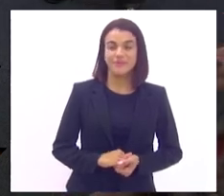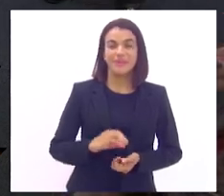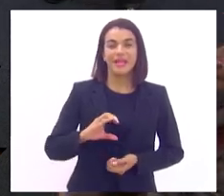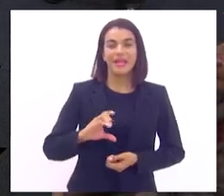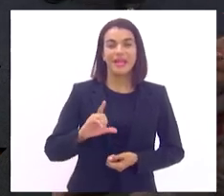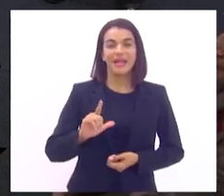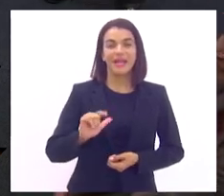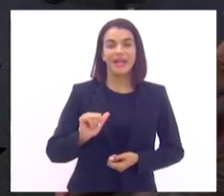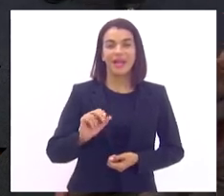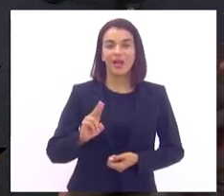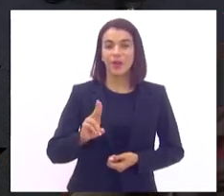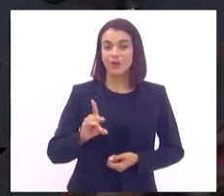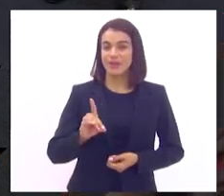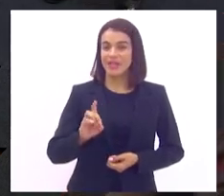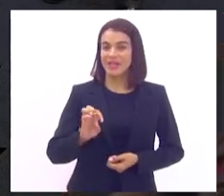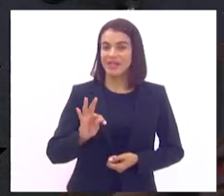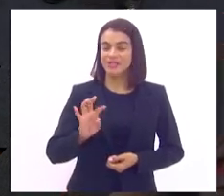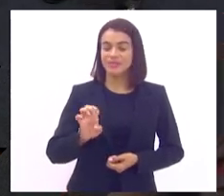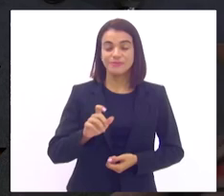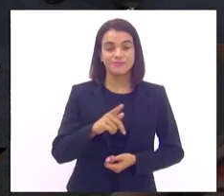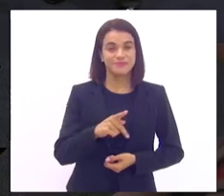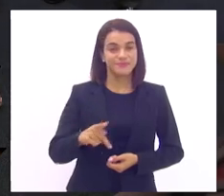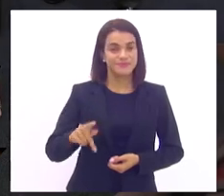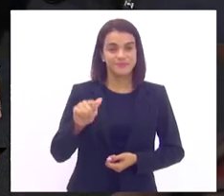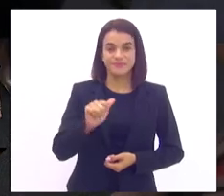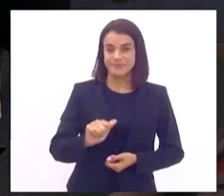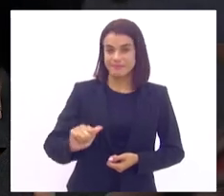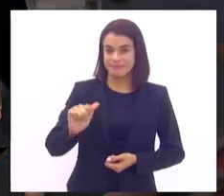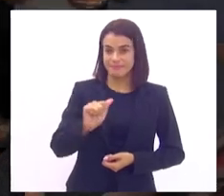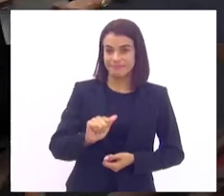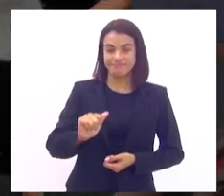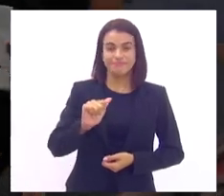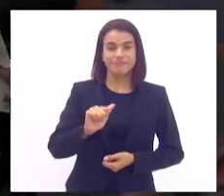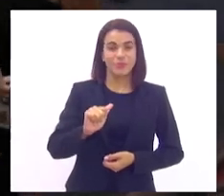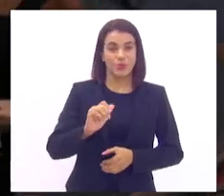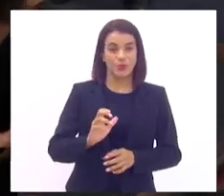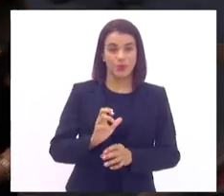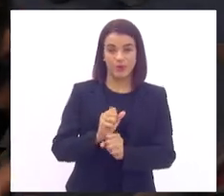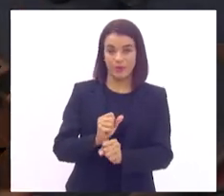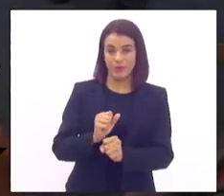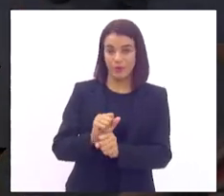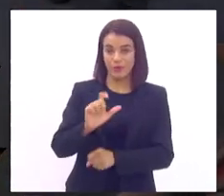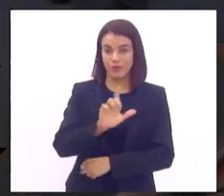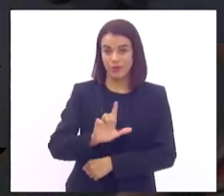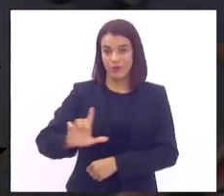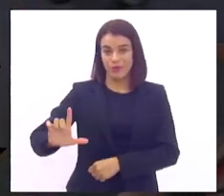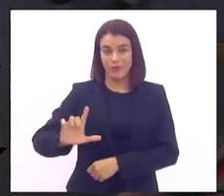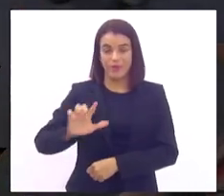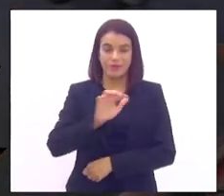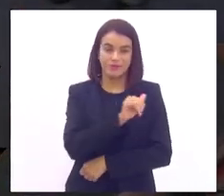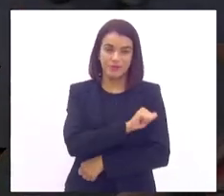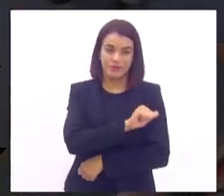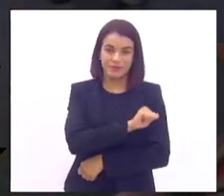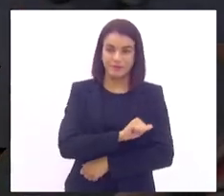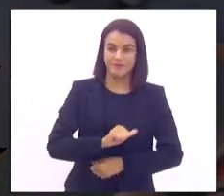Claudete da Silva Klugel, presidente da Associação dos Contabilistas do Leste Fluminense.